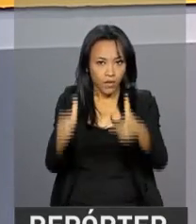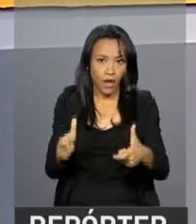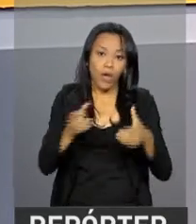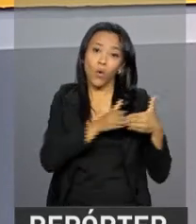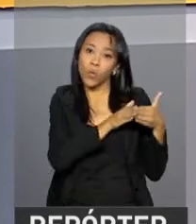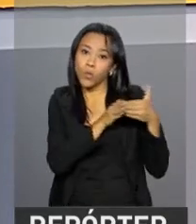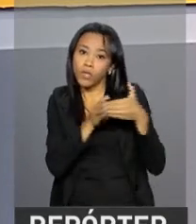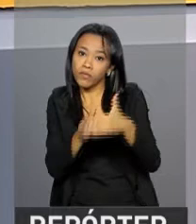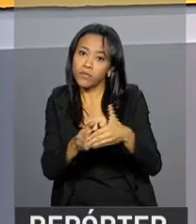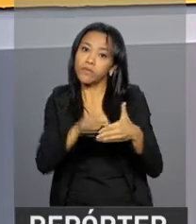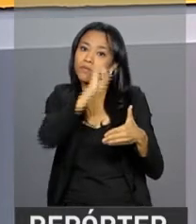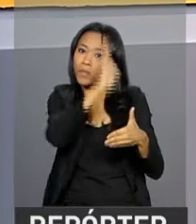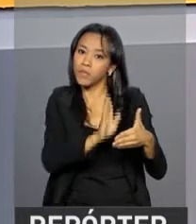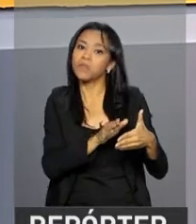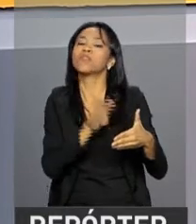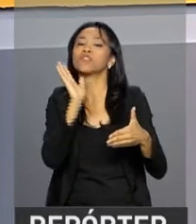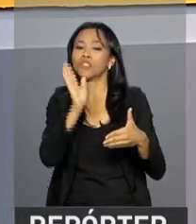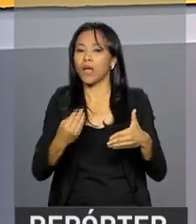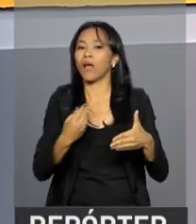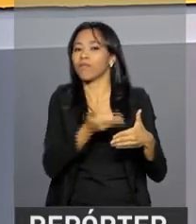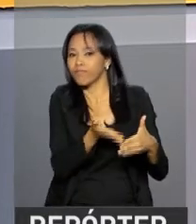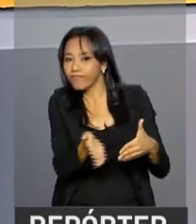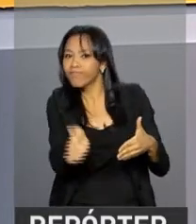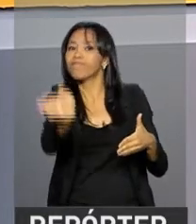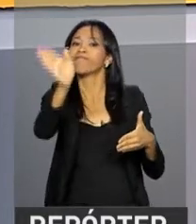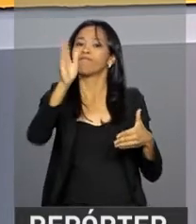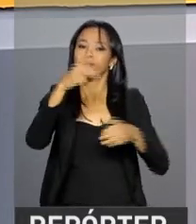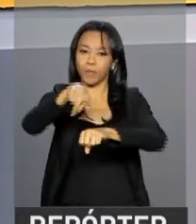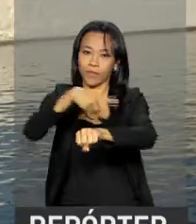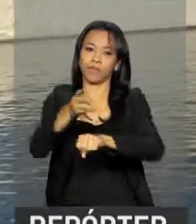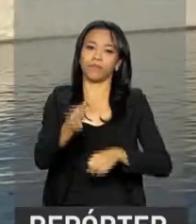navio da Marinha Brasileira já está a caminho do Líbano.